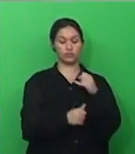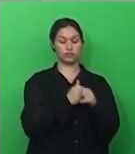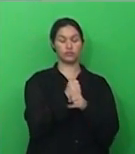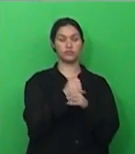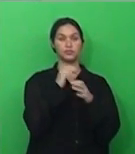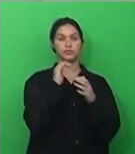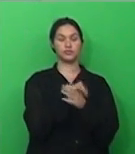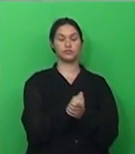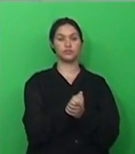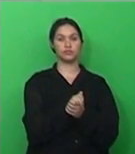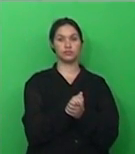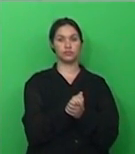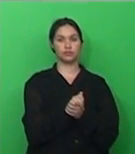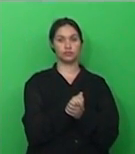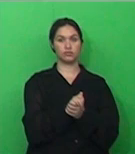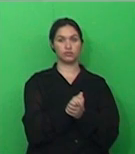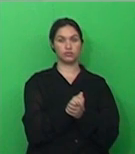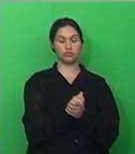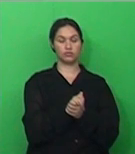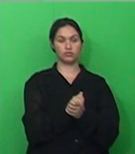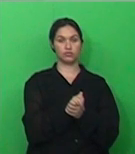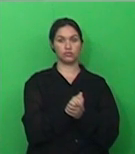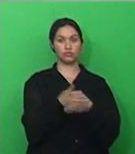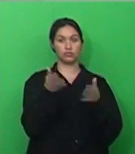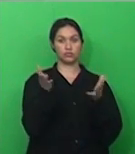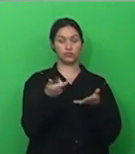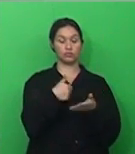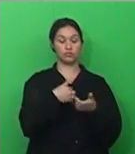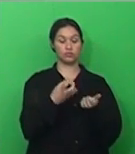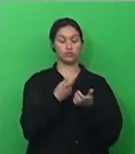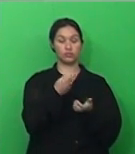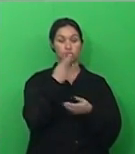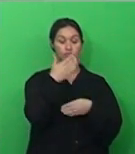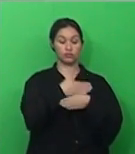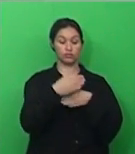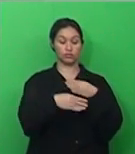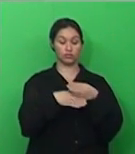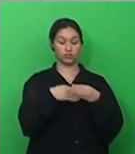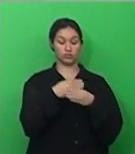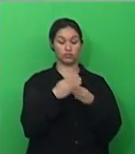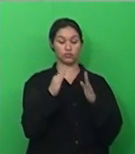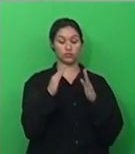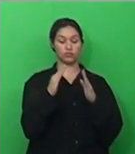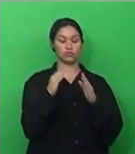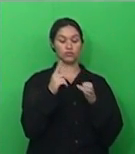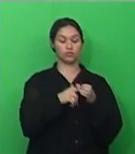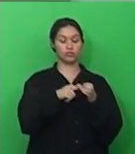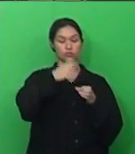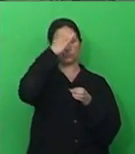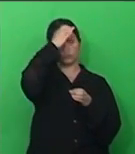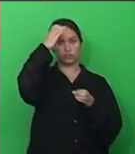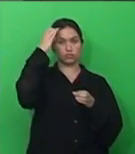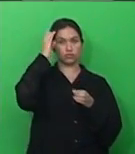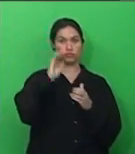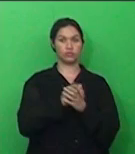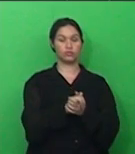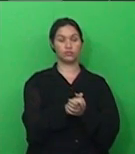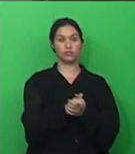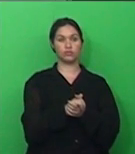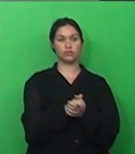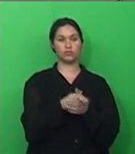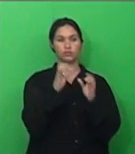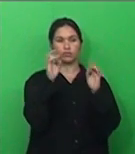presidente, é para falar com referência às obras do município de Criciúma, em grande maioria particular,